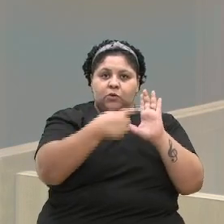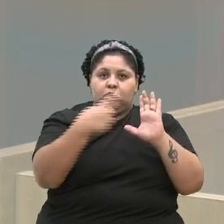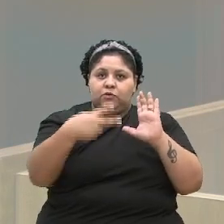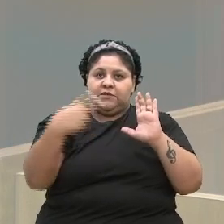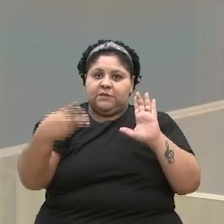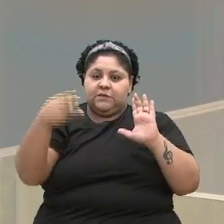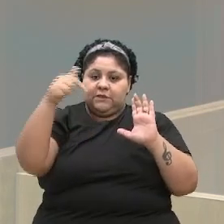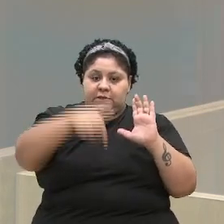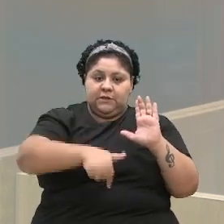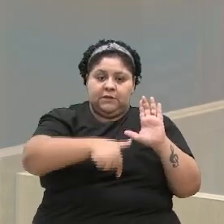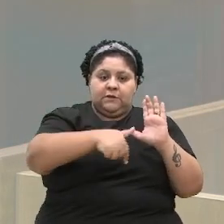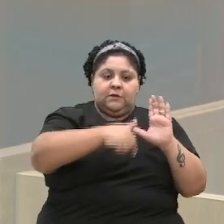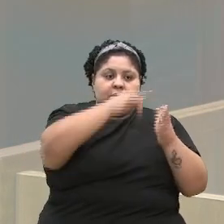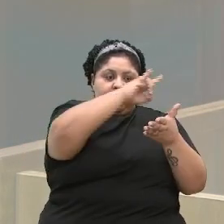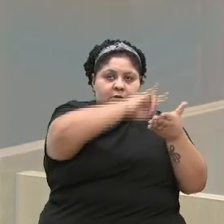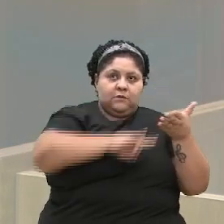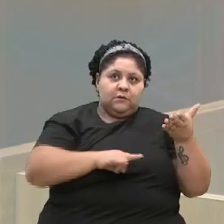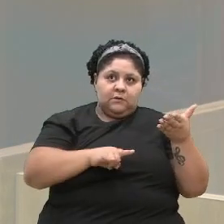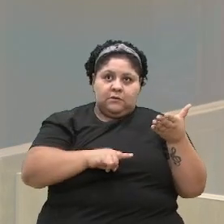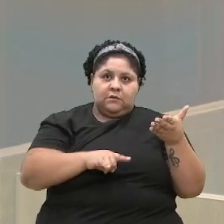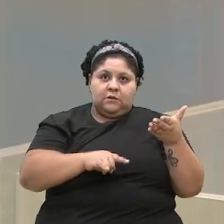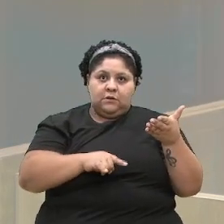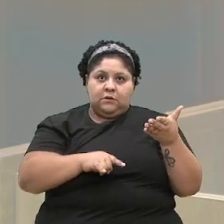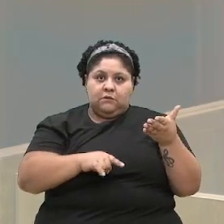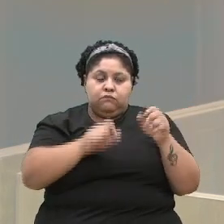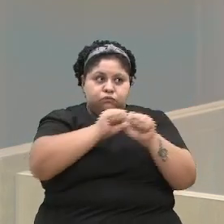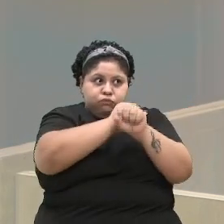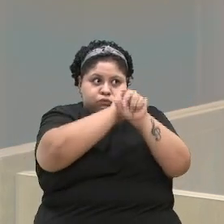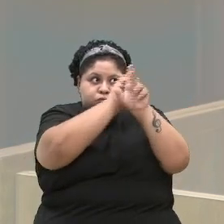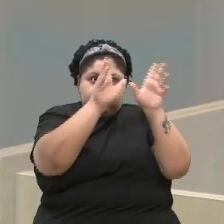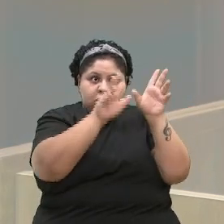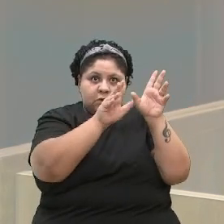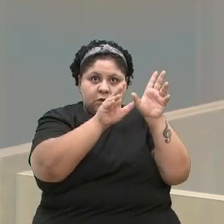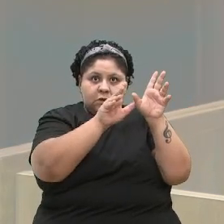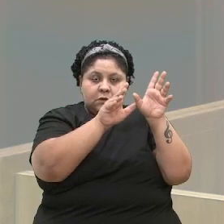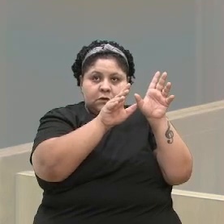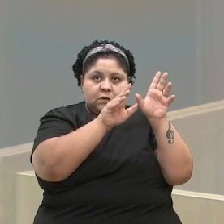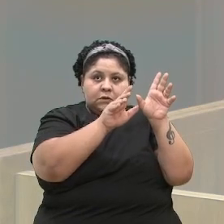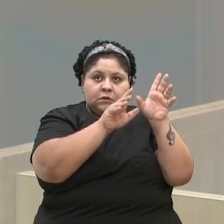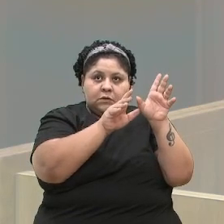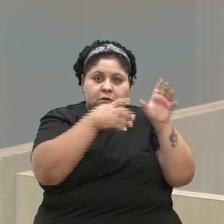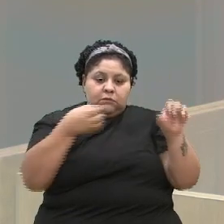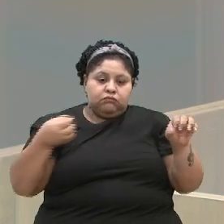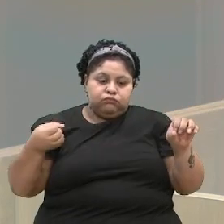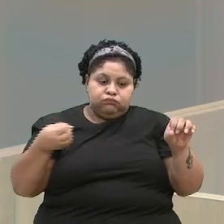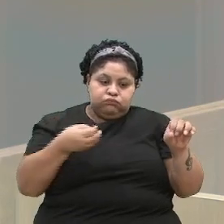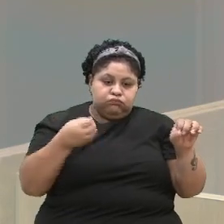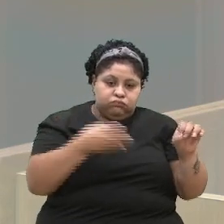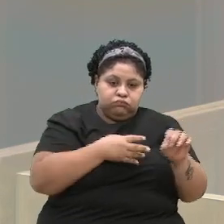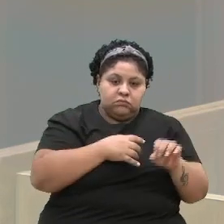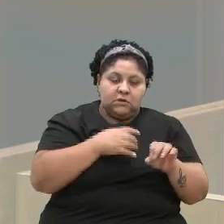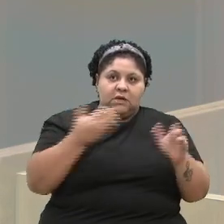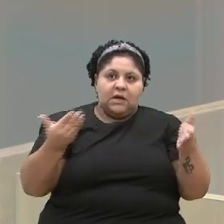artigo deverão ser objetivas, concisas e atualizadas